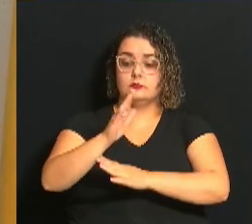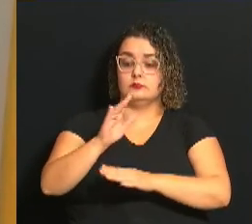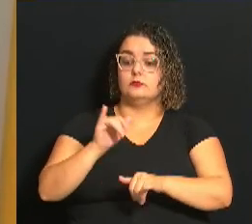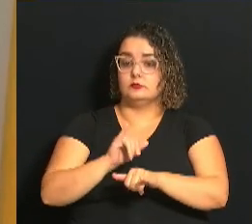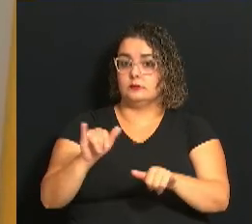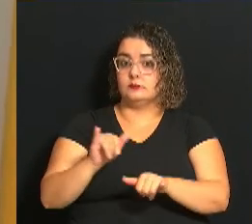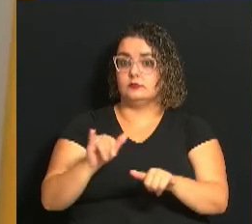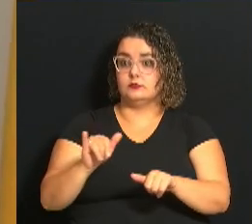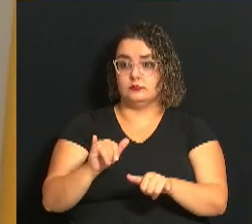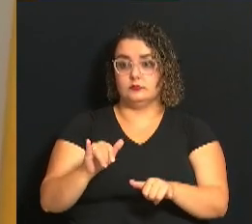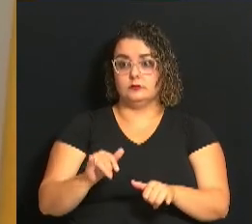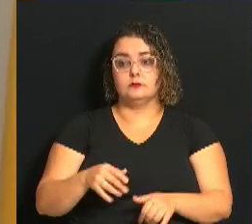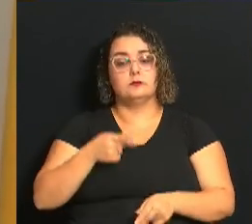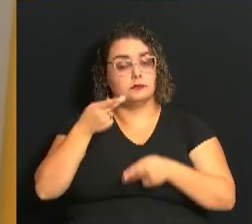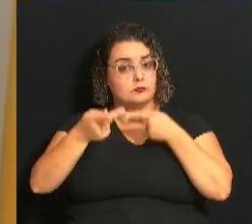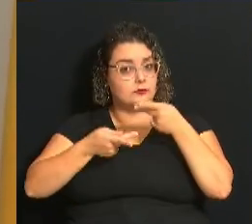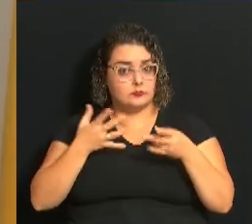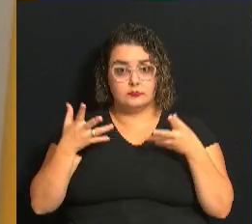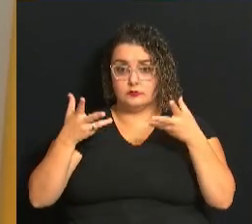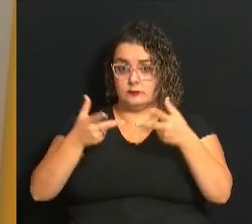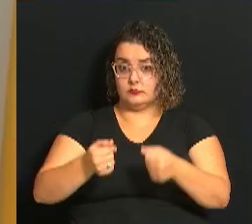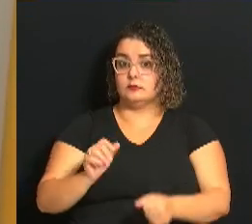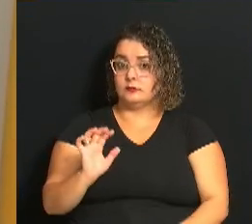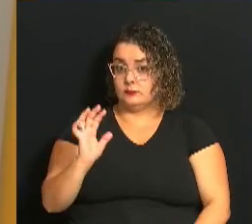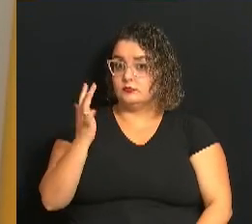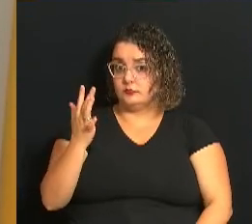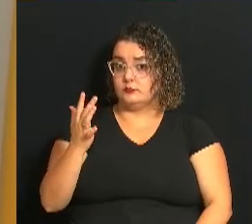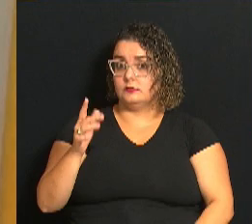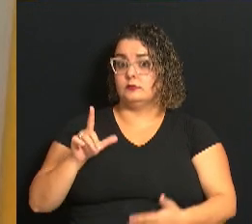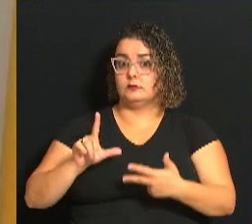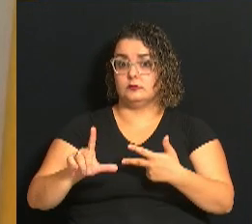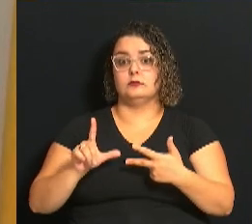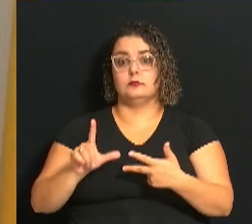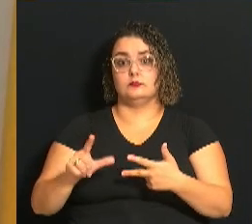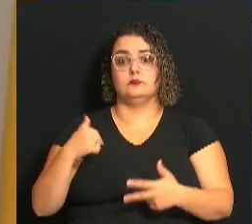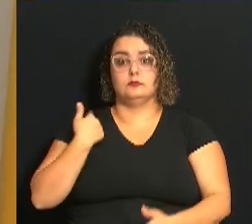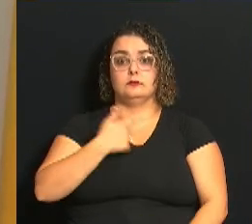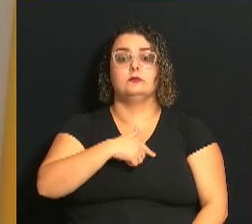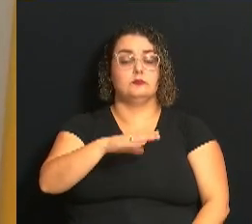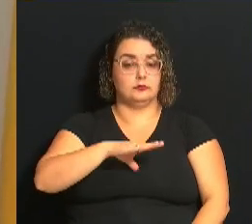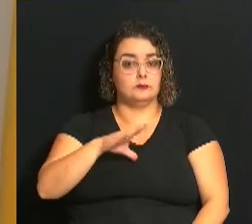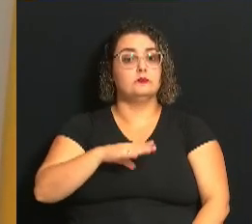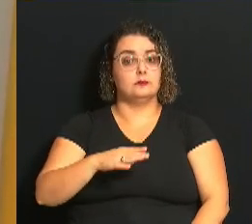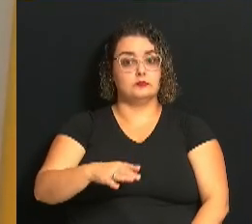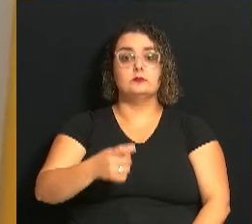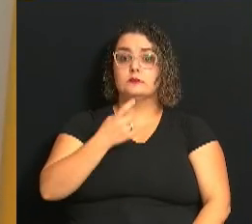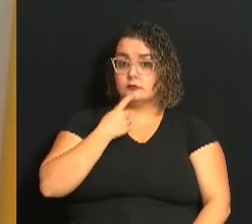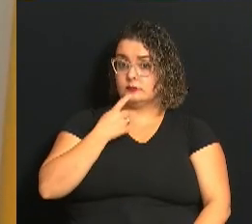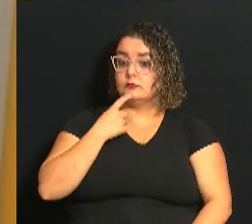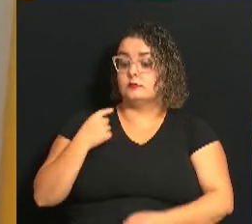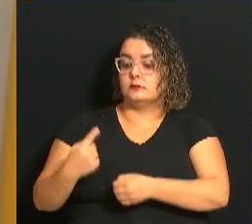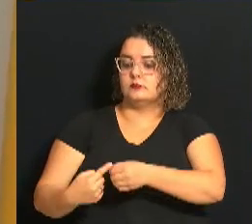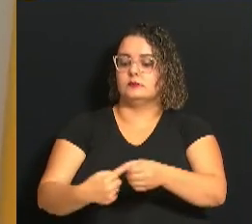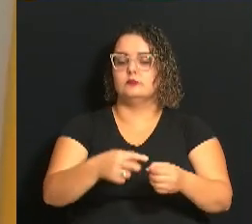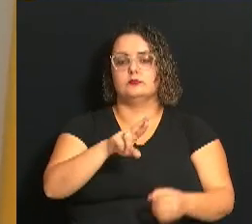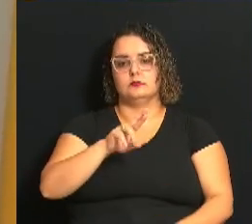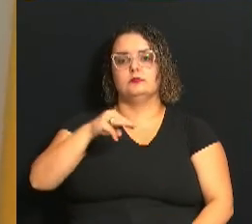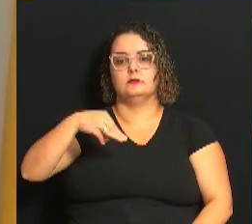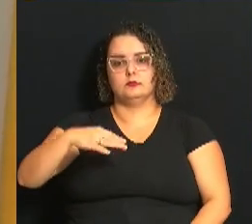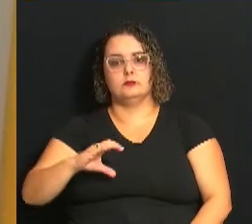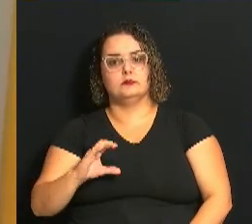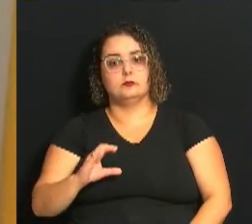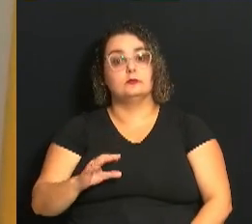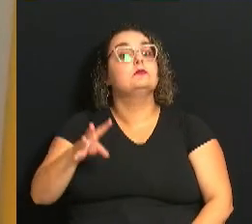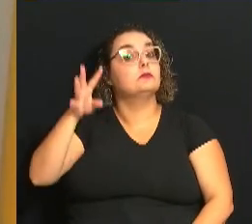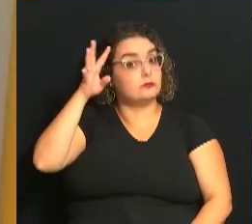Notícia, contando tudo o que está acontecendo no Legislativo da nossa cidade e também em Campinas e região. E quarta-feira, você já